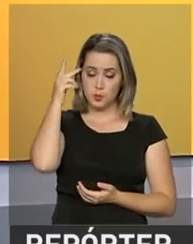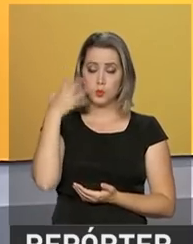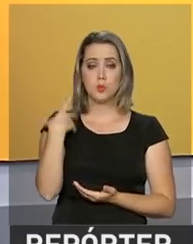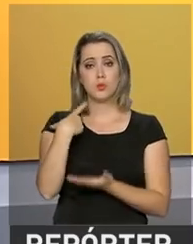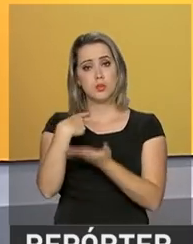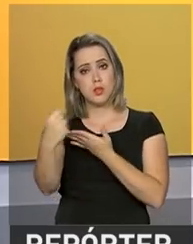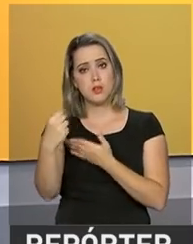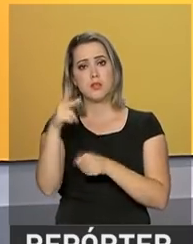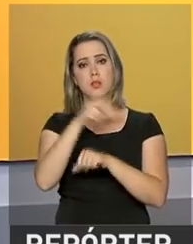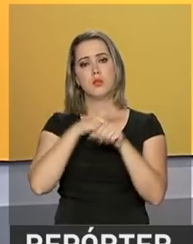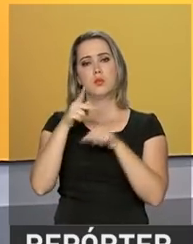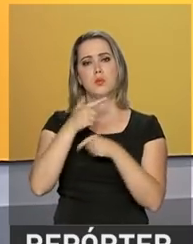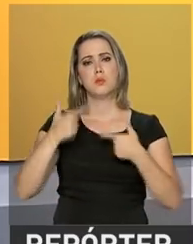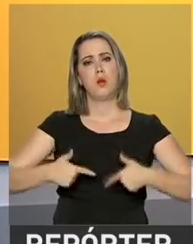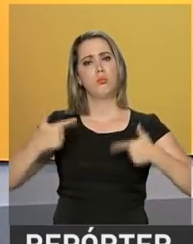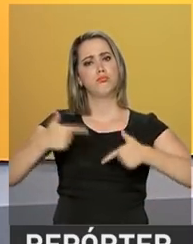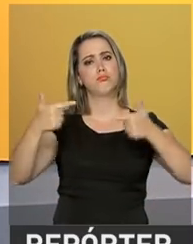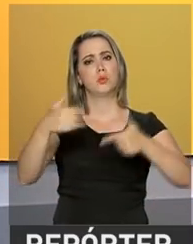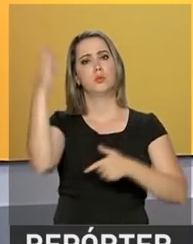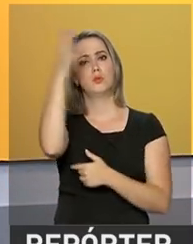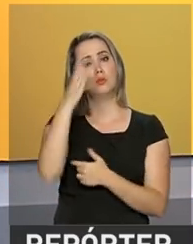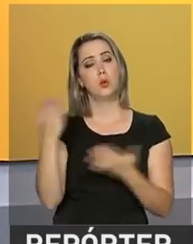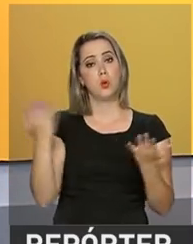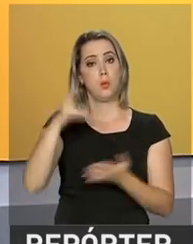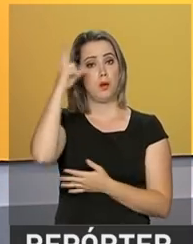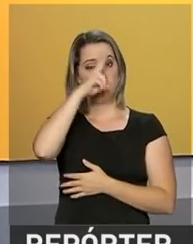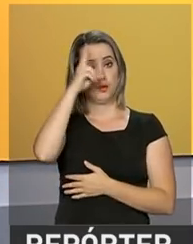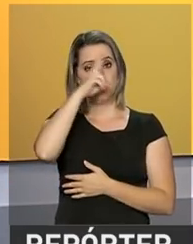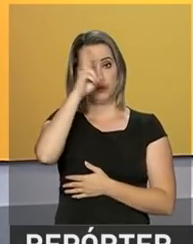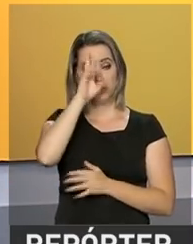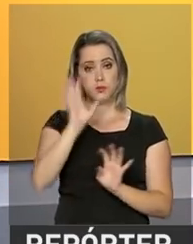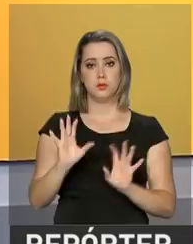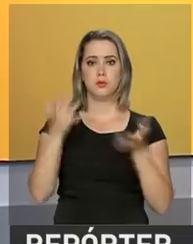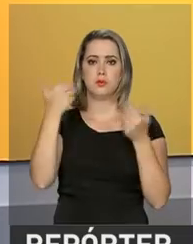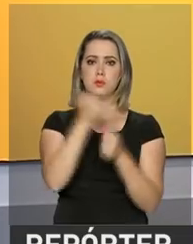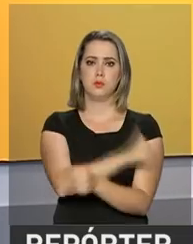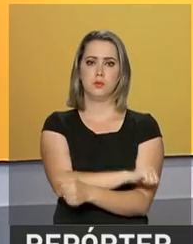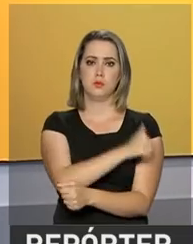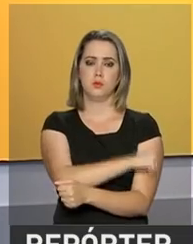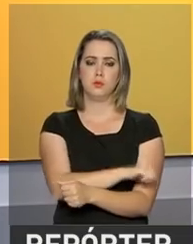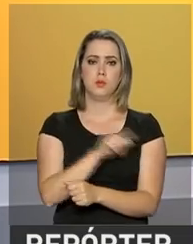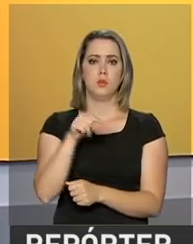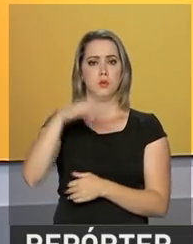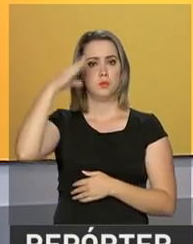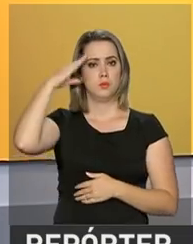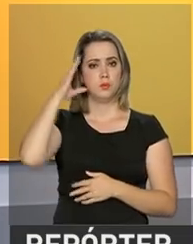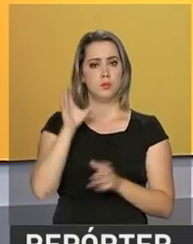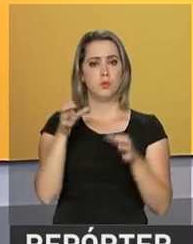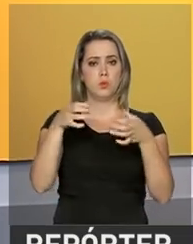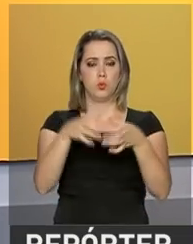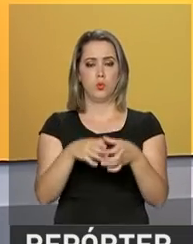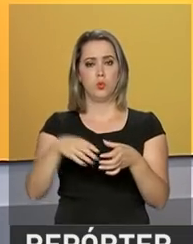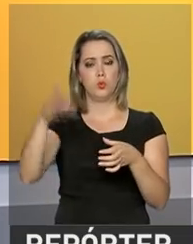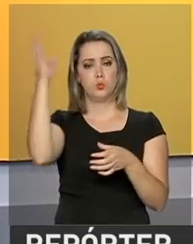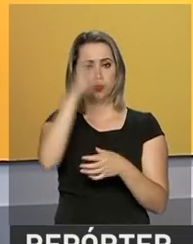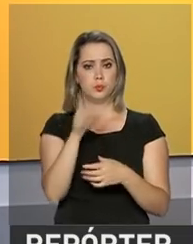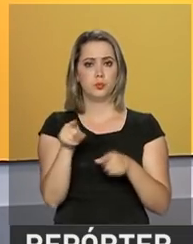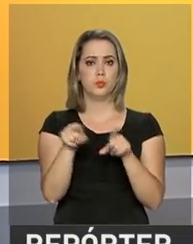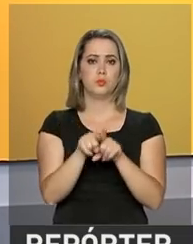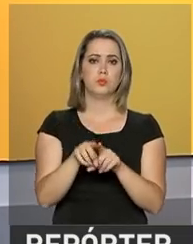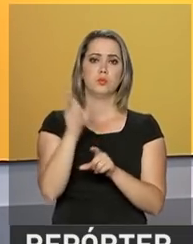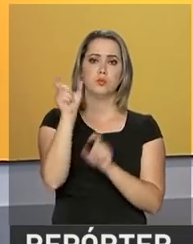e tiveram seu papel na história é relembrado em uma cerimônia no rio de janeiro e ex combatentes da força expedicionária brasileira